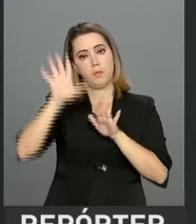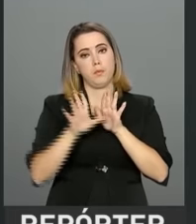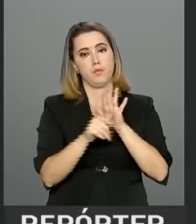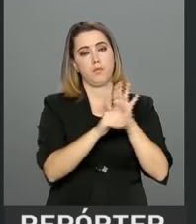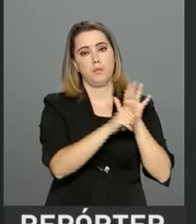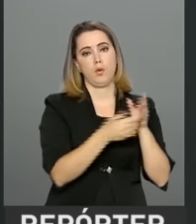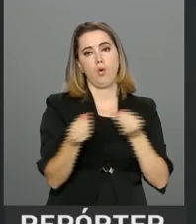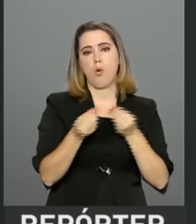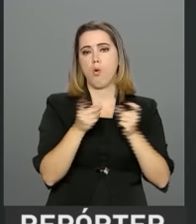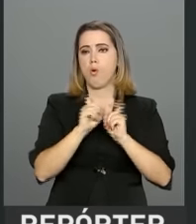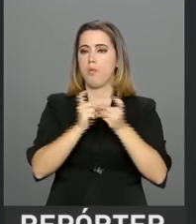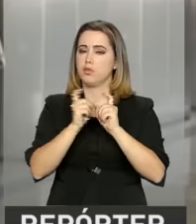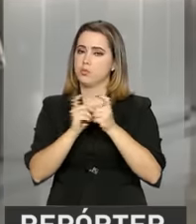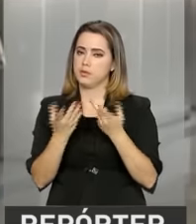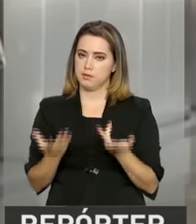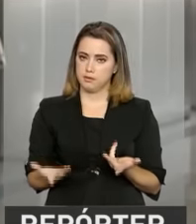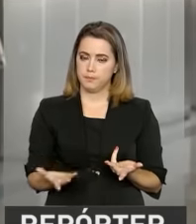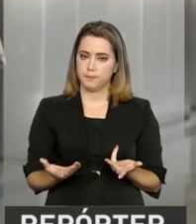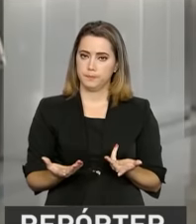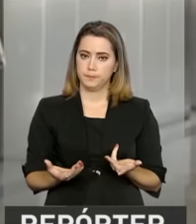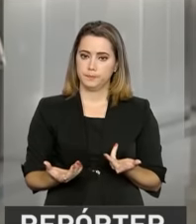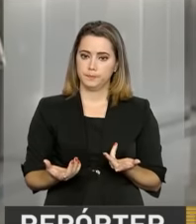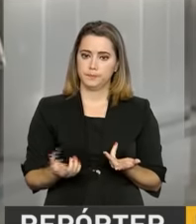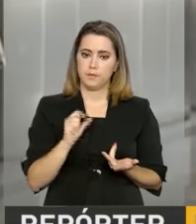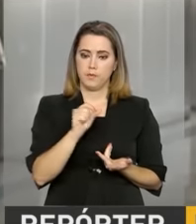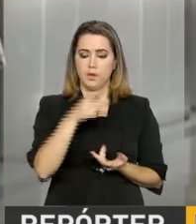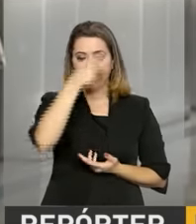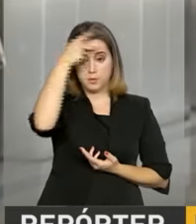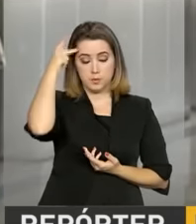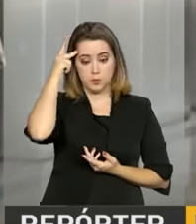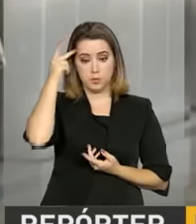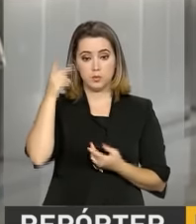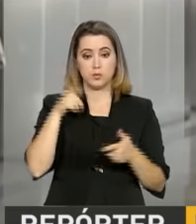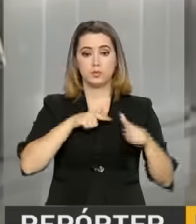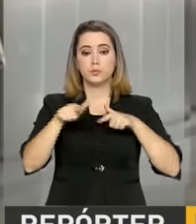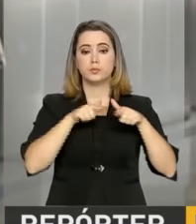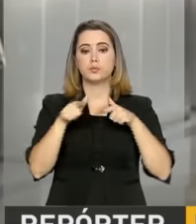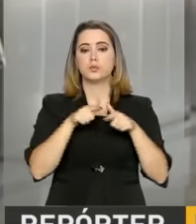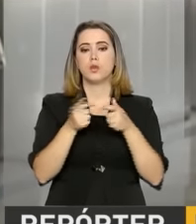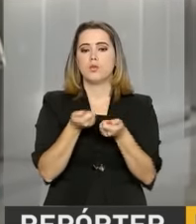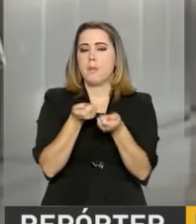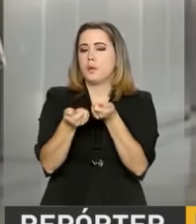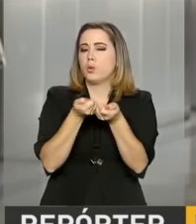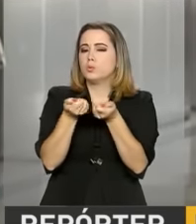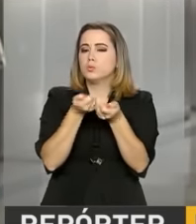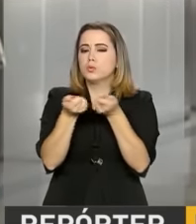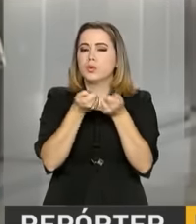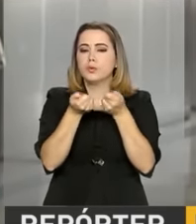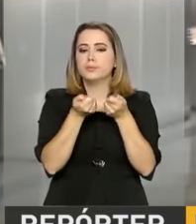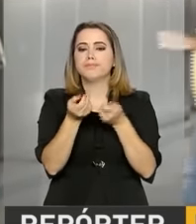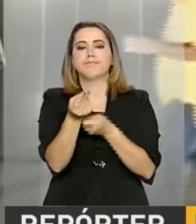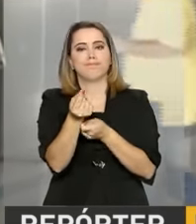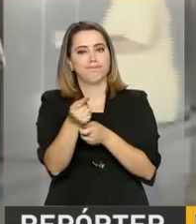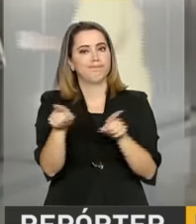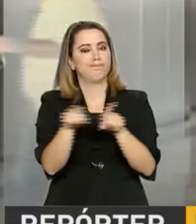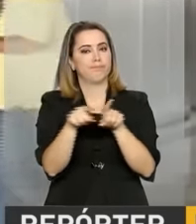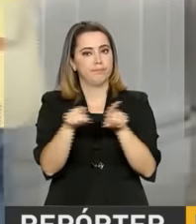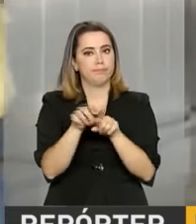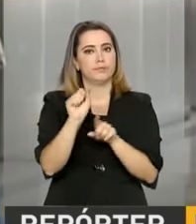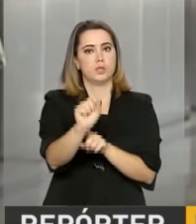interno na administração pública. Para que o pessoal que trabalha diretamente com o controle interno e no terceiro setor, né,